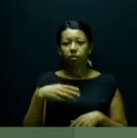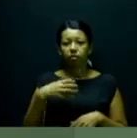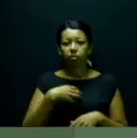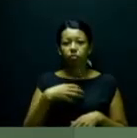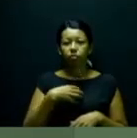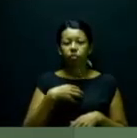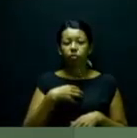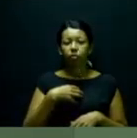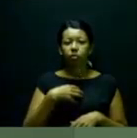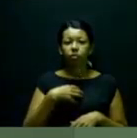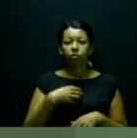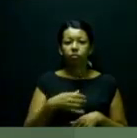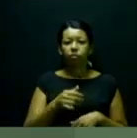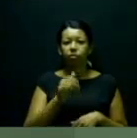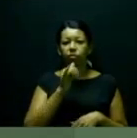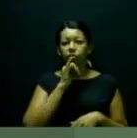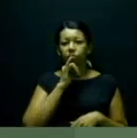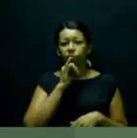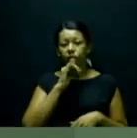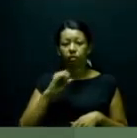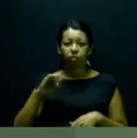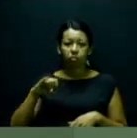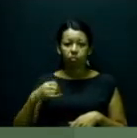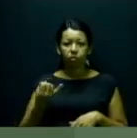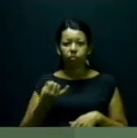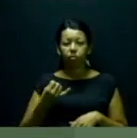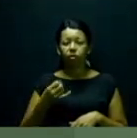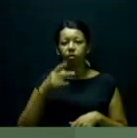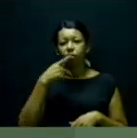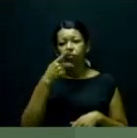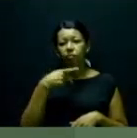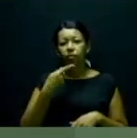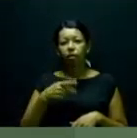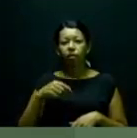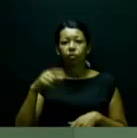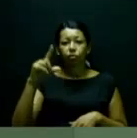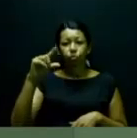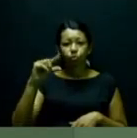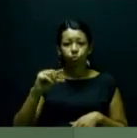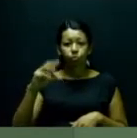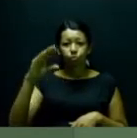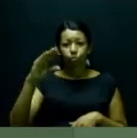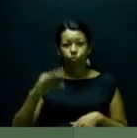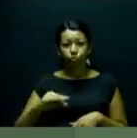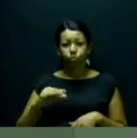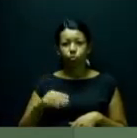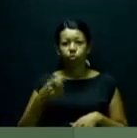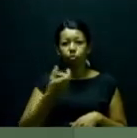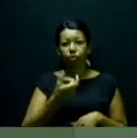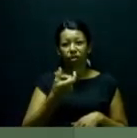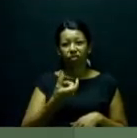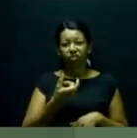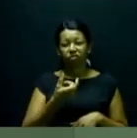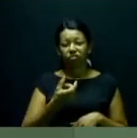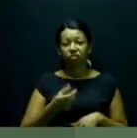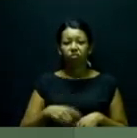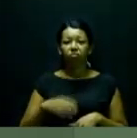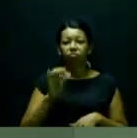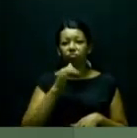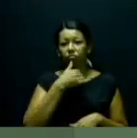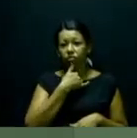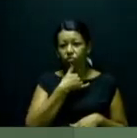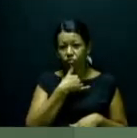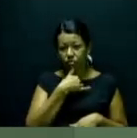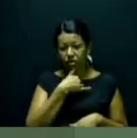forma exemplar e oportuna, cita da defasagem do cartão servidor. Além da